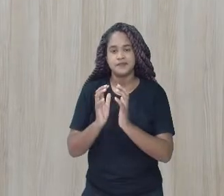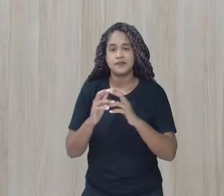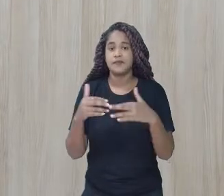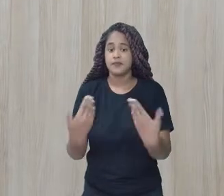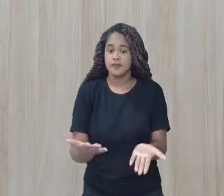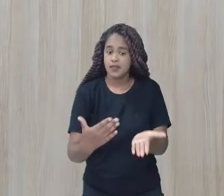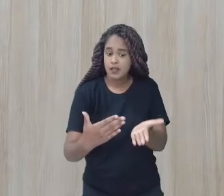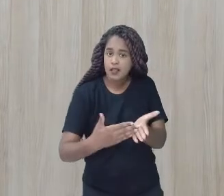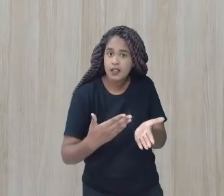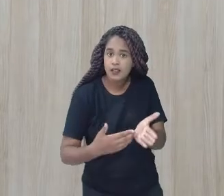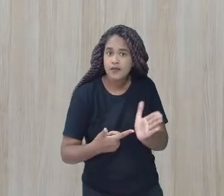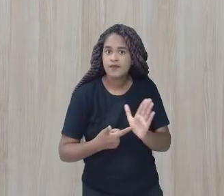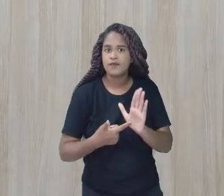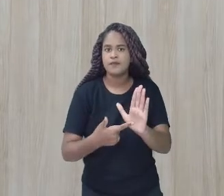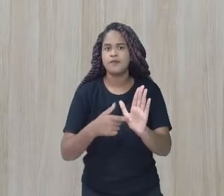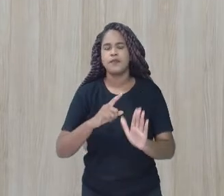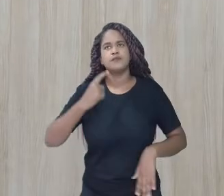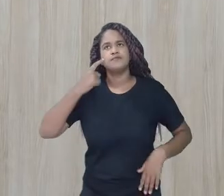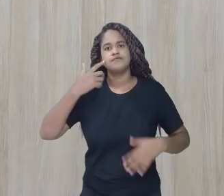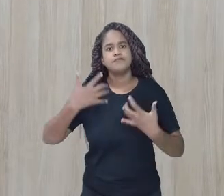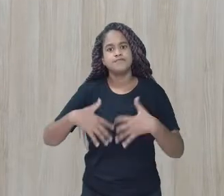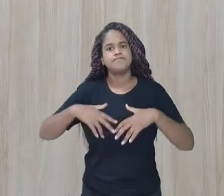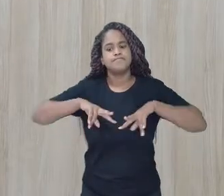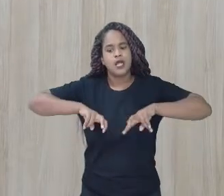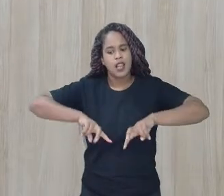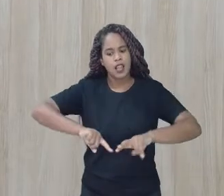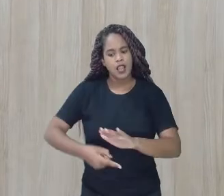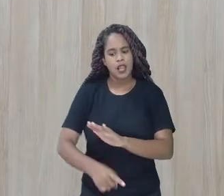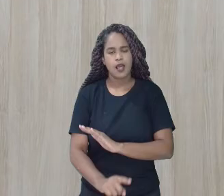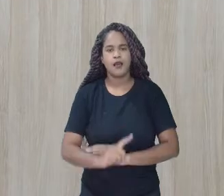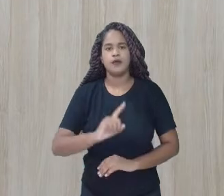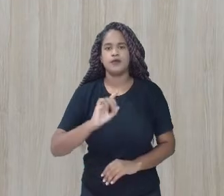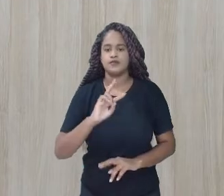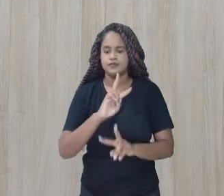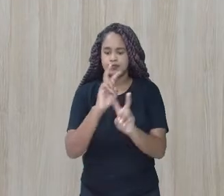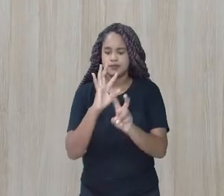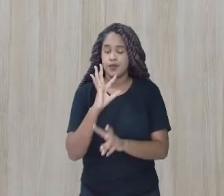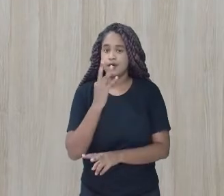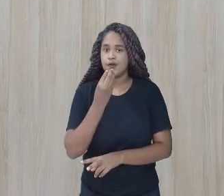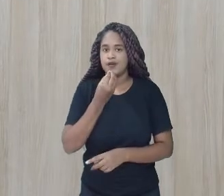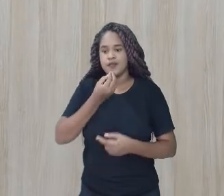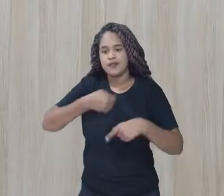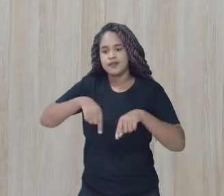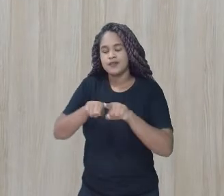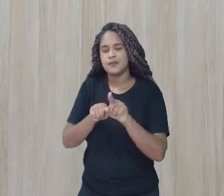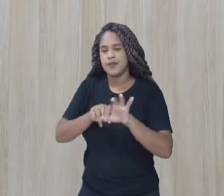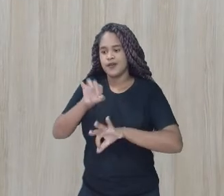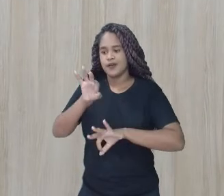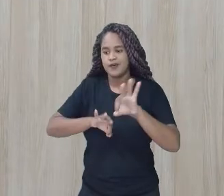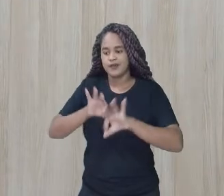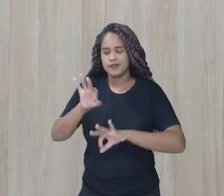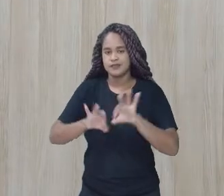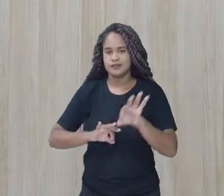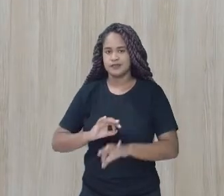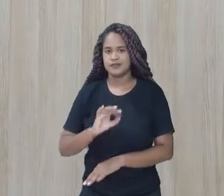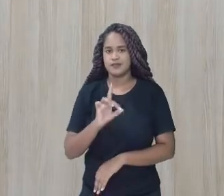livro traz esses questionamentos bastante profundos sobre a natureza do conhecimento e da organização de uma distopia.